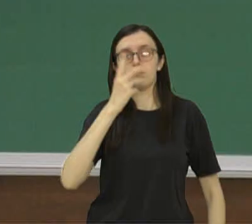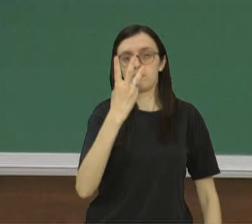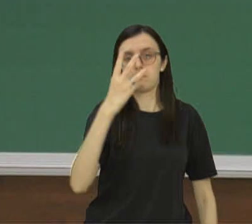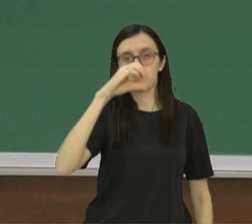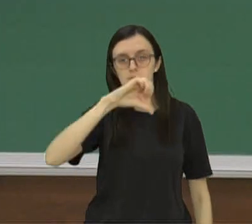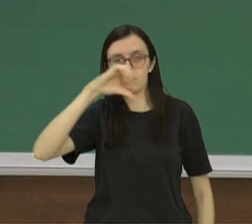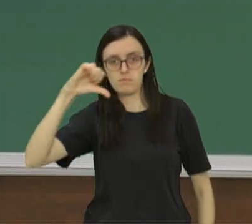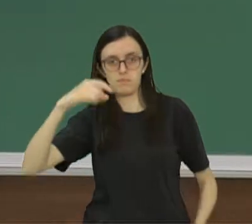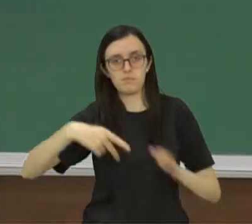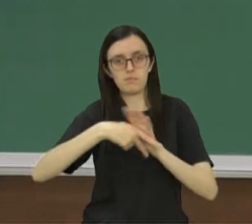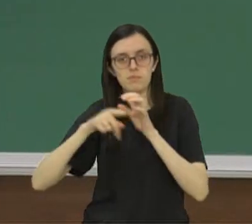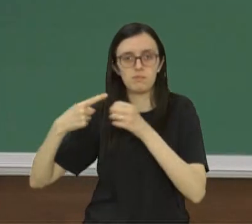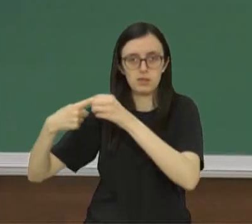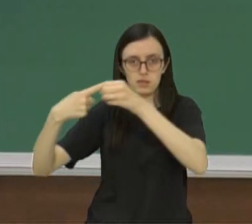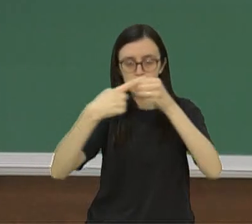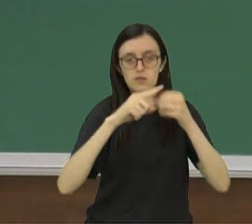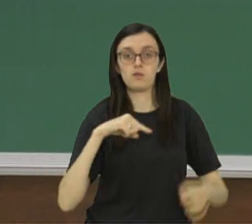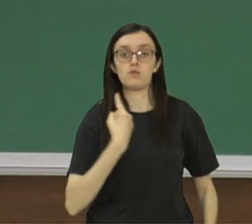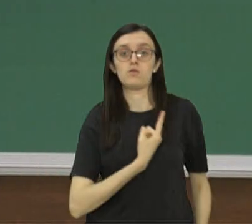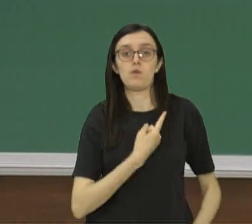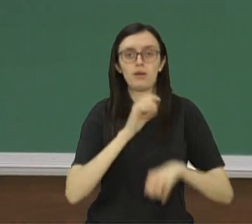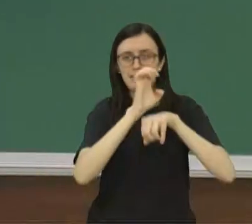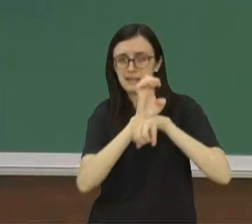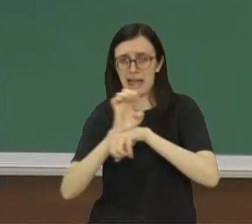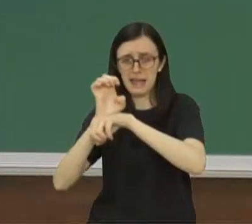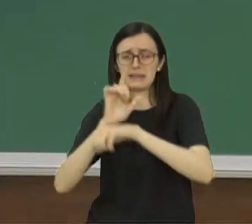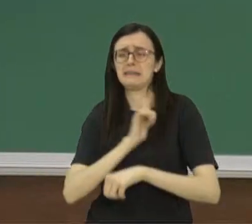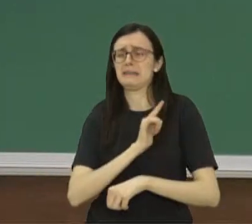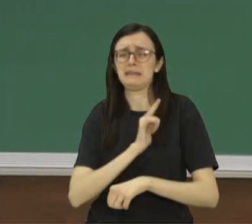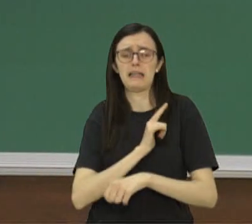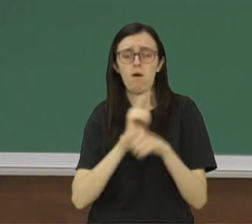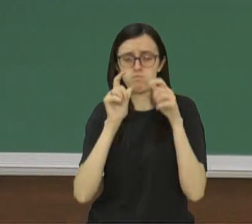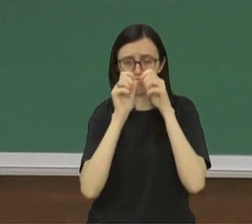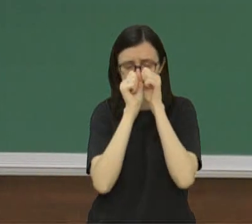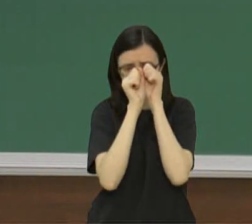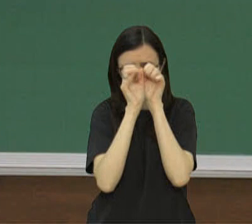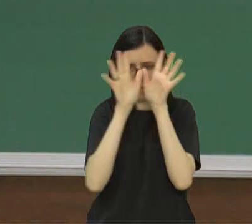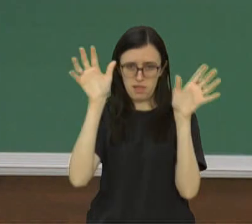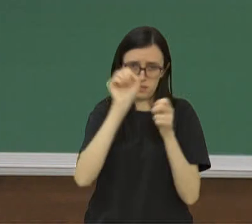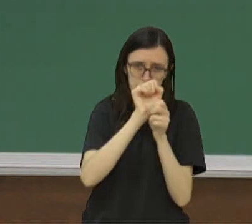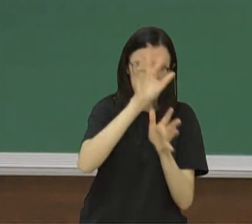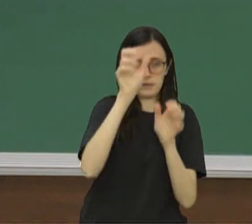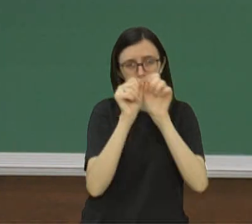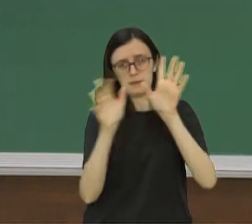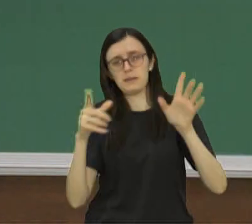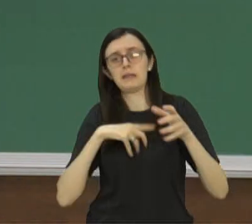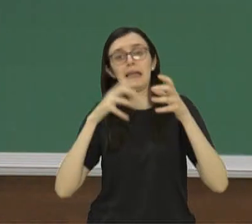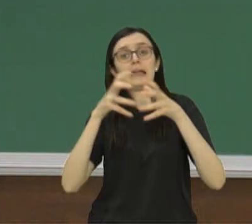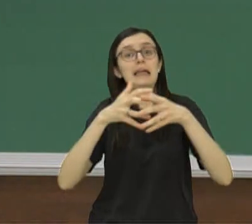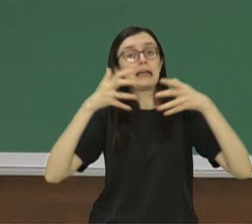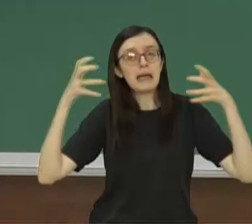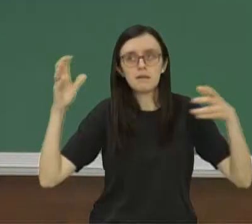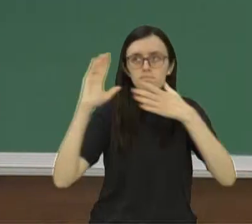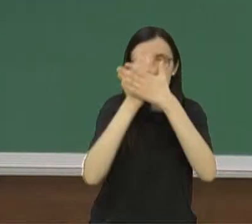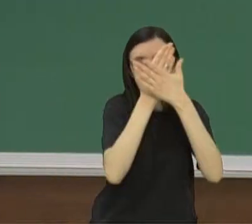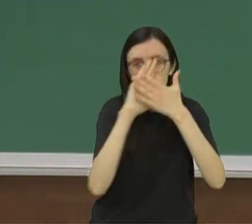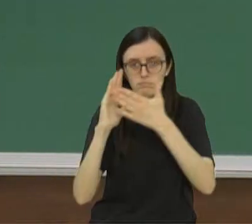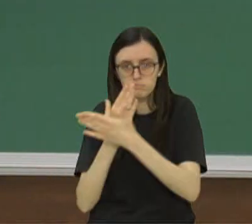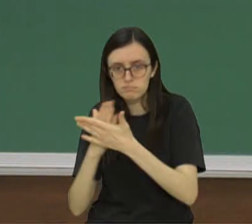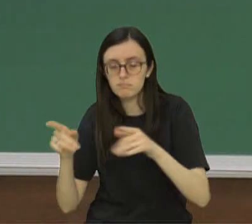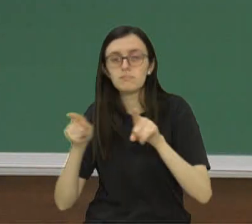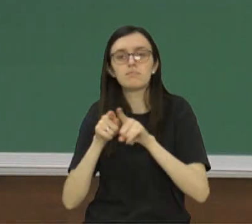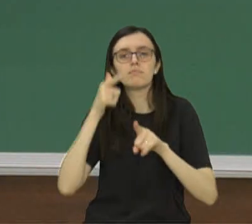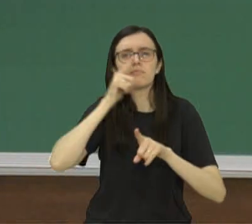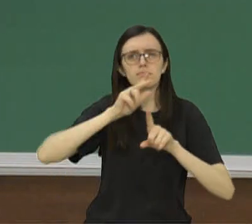399 municípios, né? O nosso estado tem uma extensão boa territorial, então ele tem assim uma grande distribuição e uma